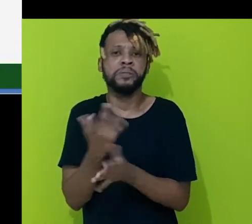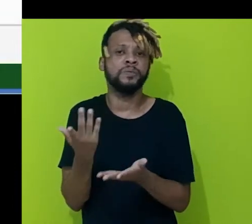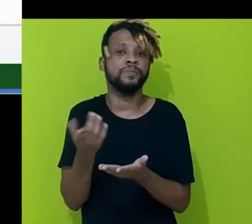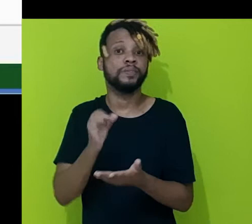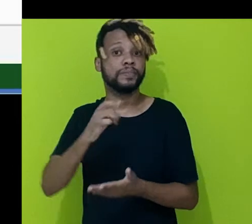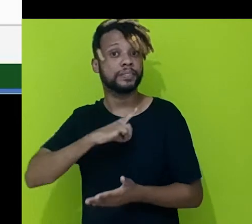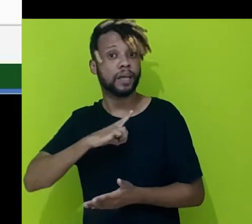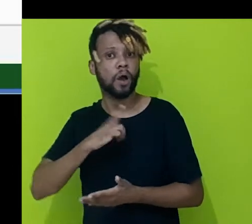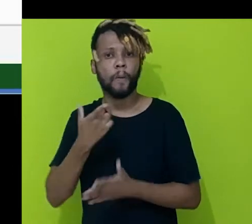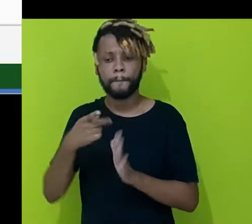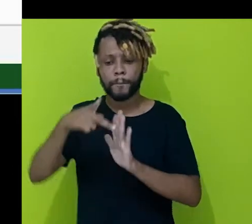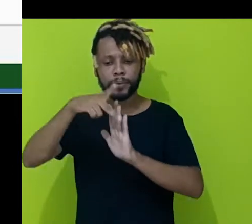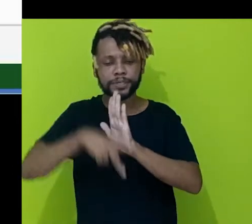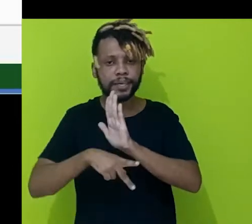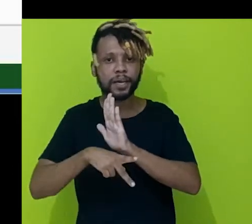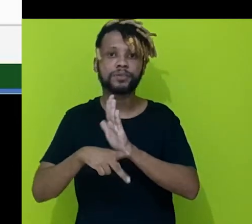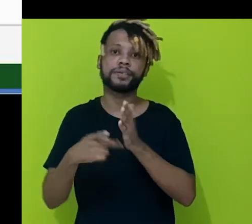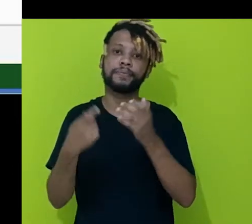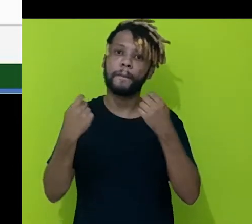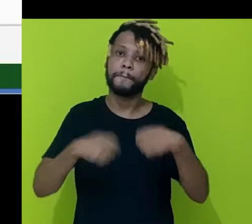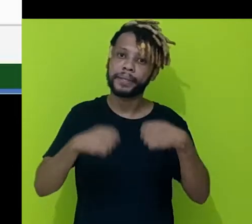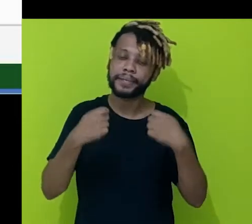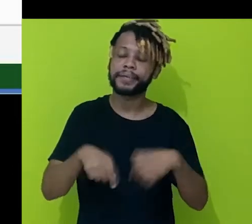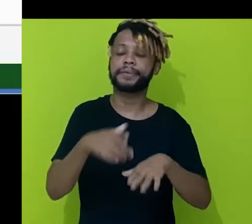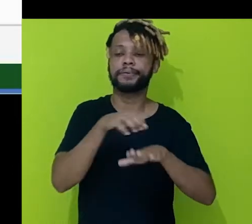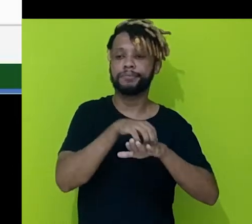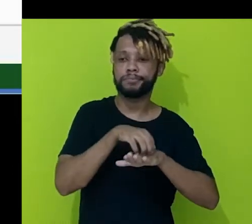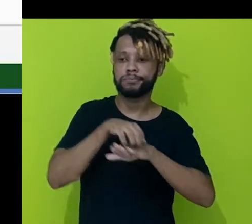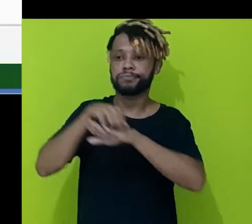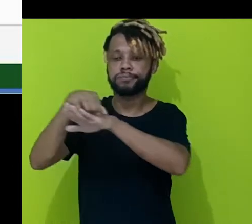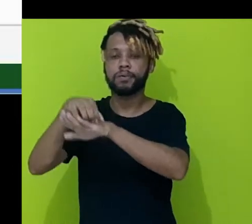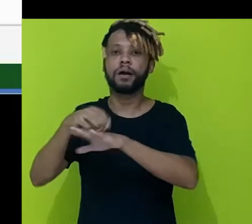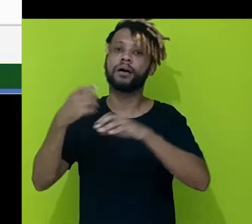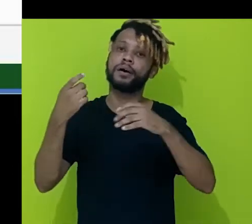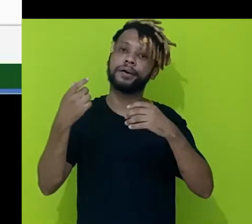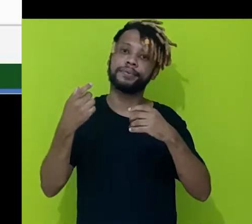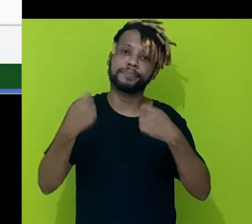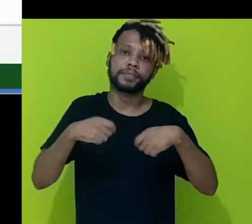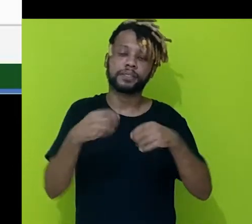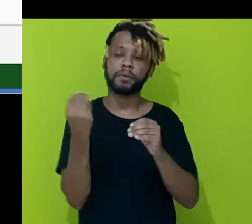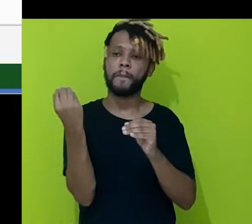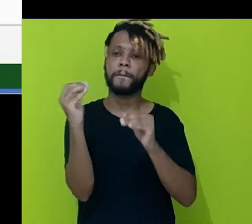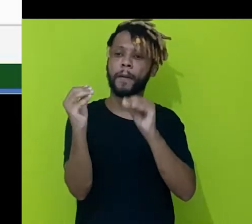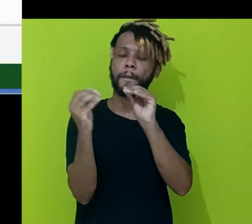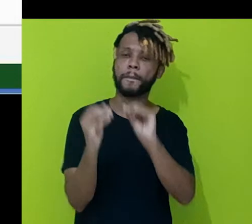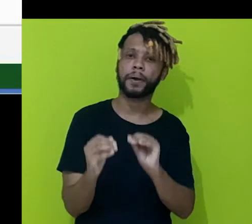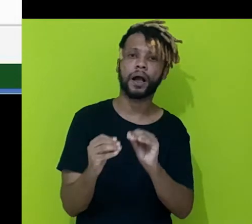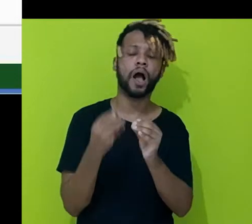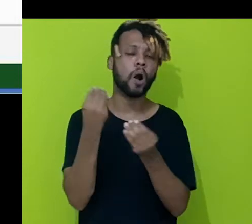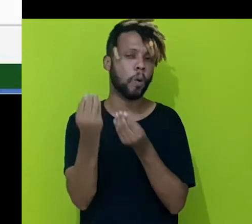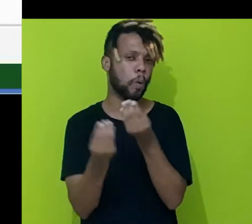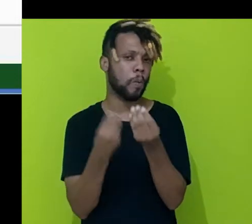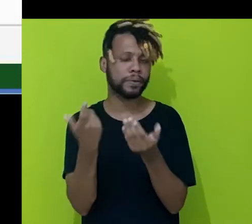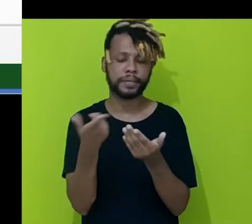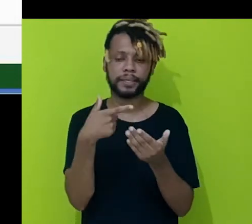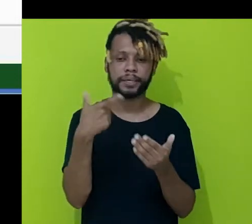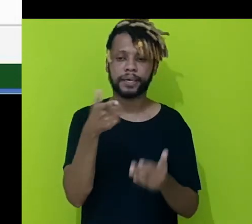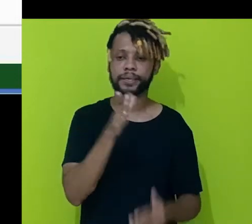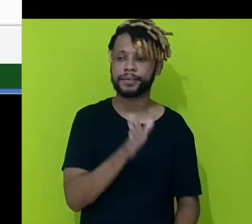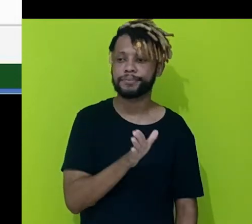você vai se deslocar, aí é necessário que você preencha aqui esse deslocamento, tá?